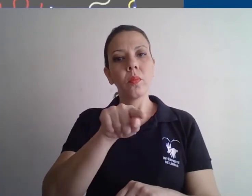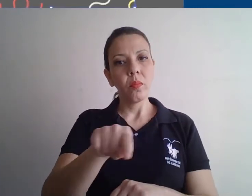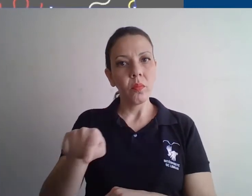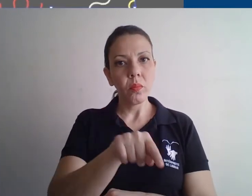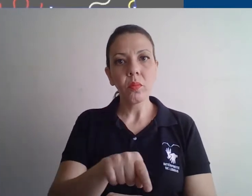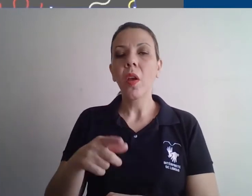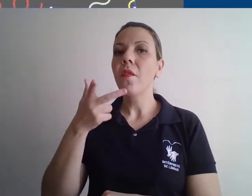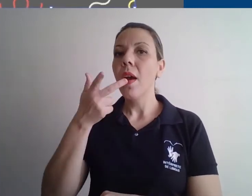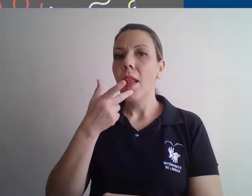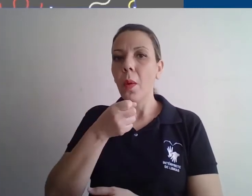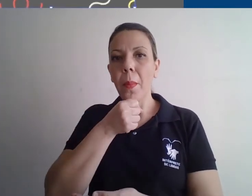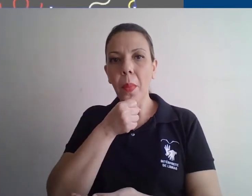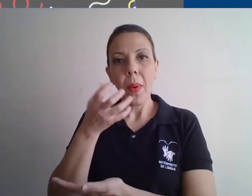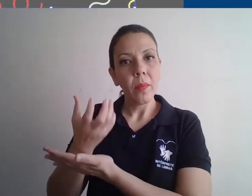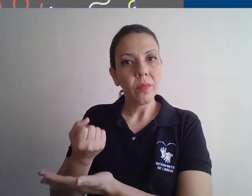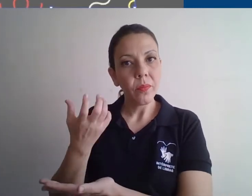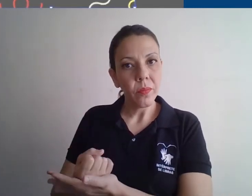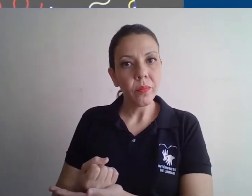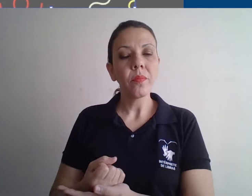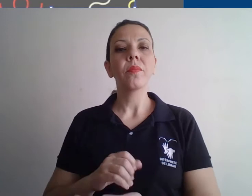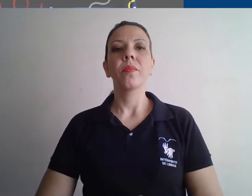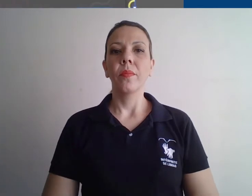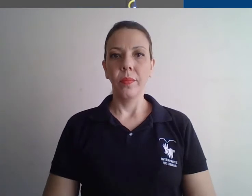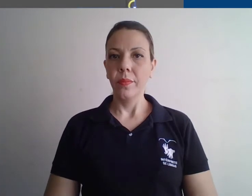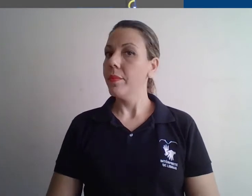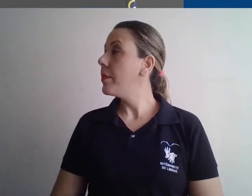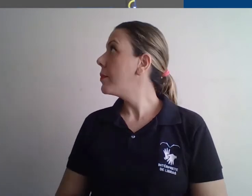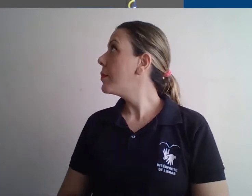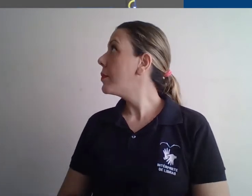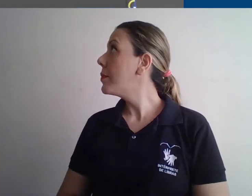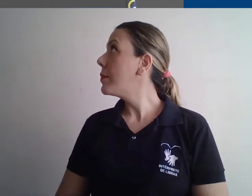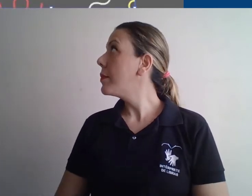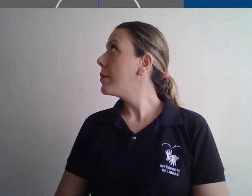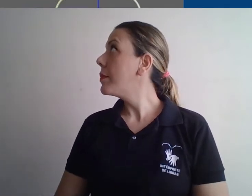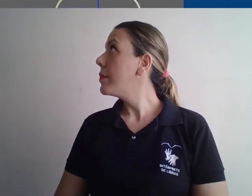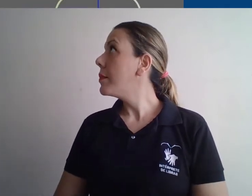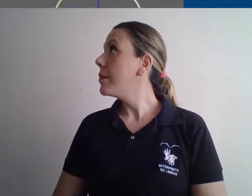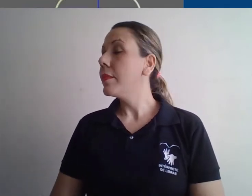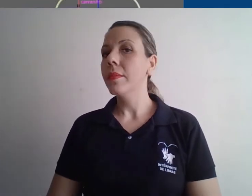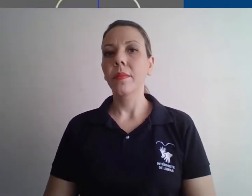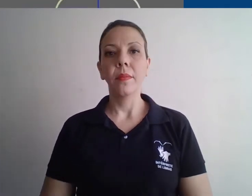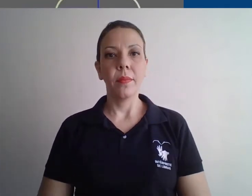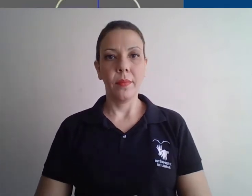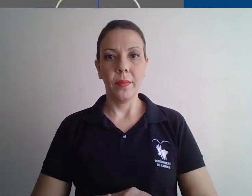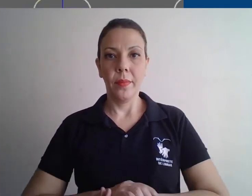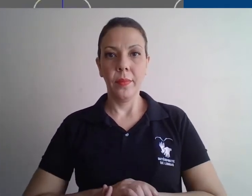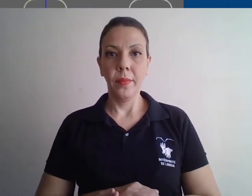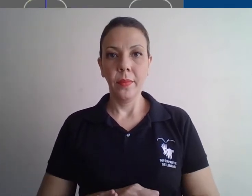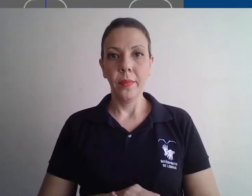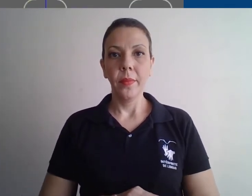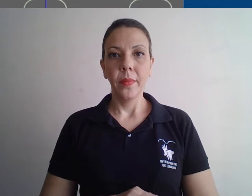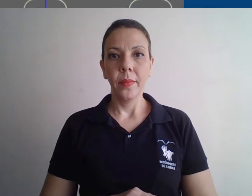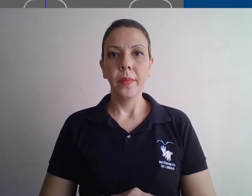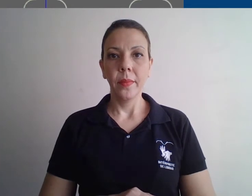Padrão, Criar. Ele vai te levar para a aba de padrões, mas a gente está vendo